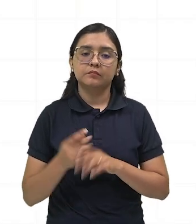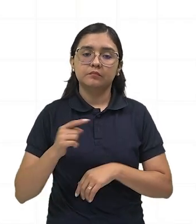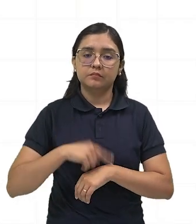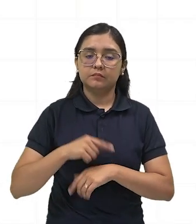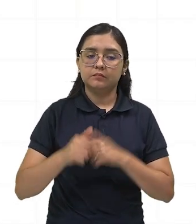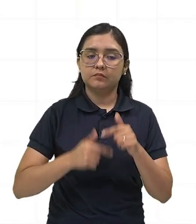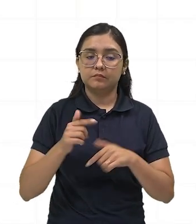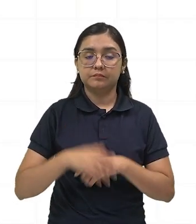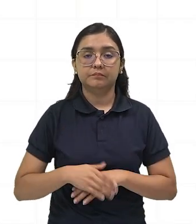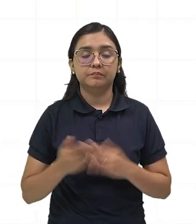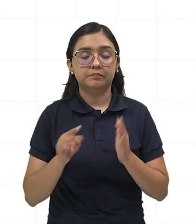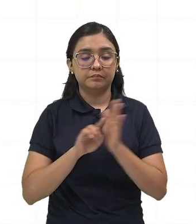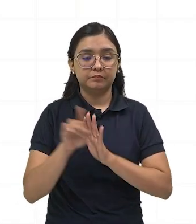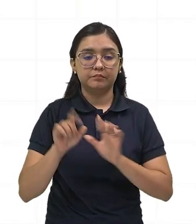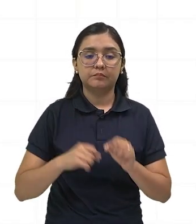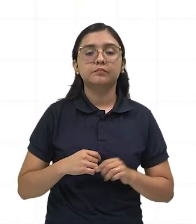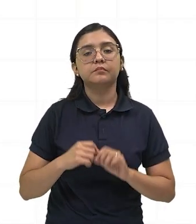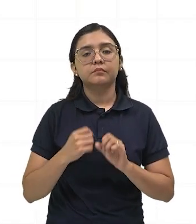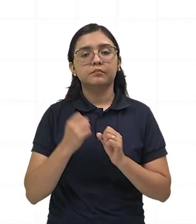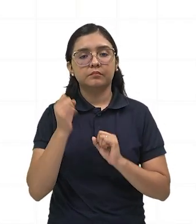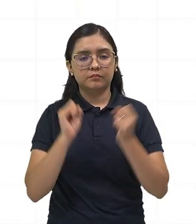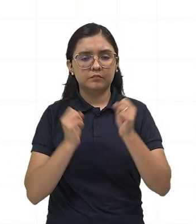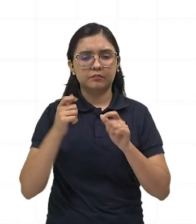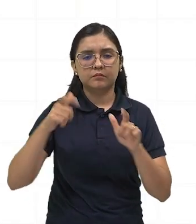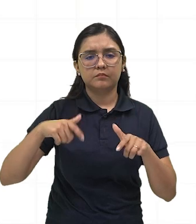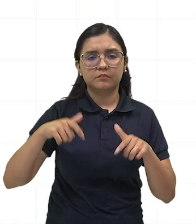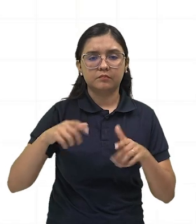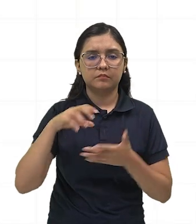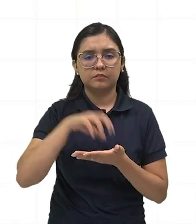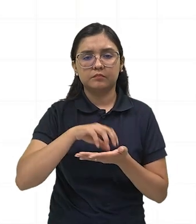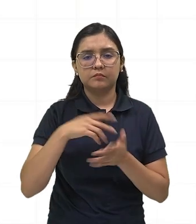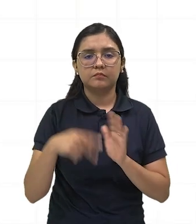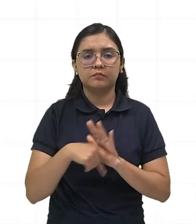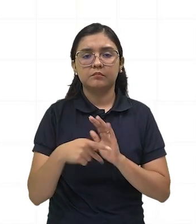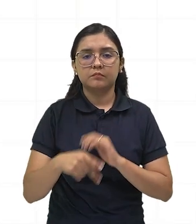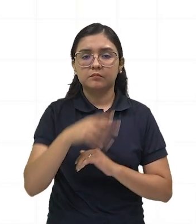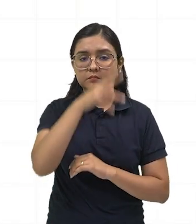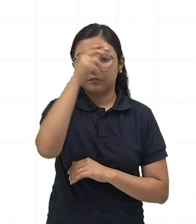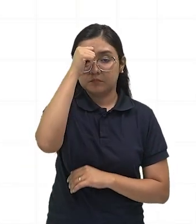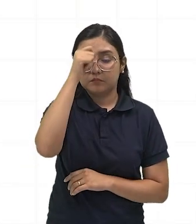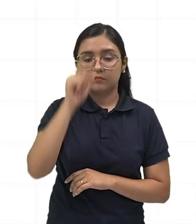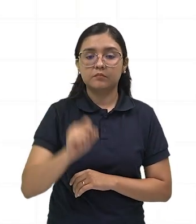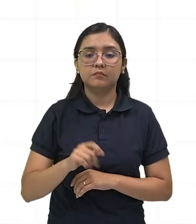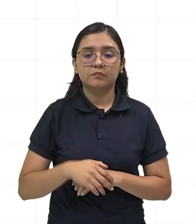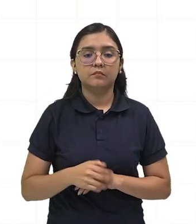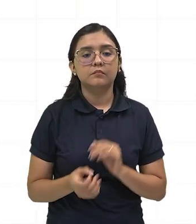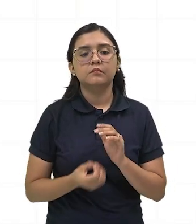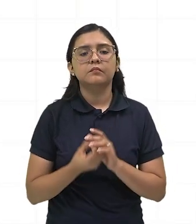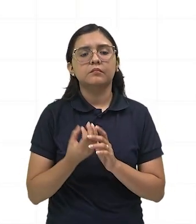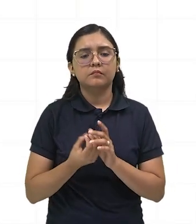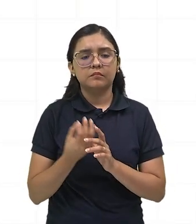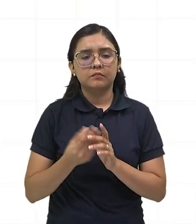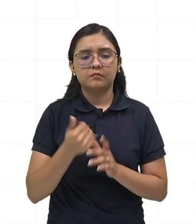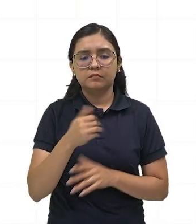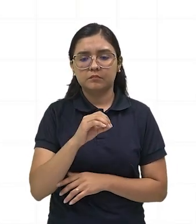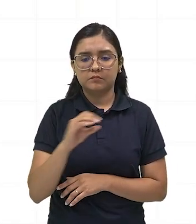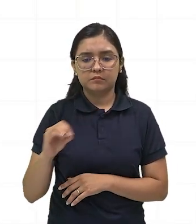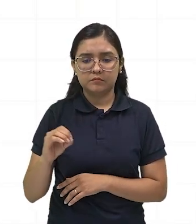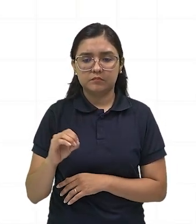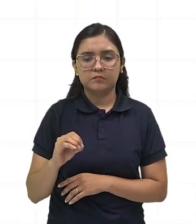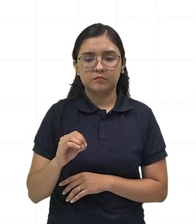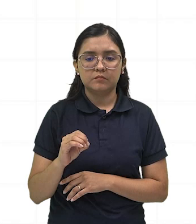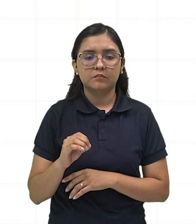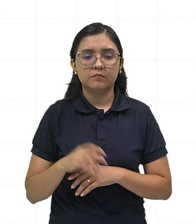Pergunta. Em uma fábrica localizada no Polo Industrial de Manaus, a produção é de 100 unidades a cada